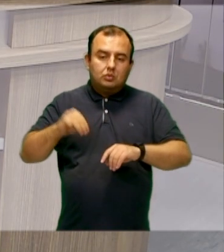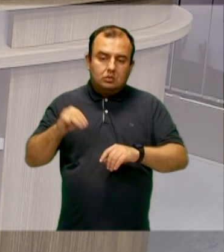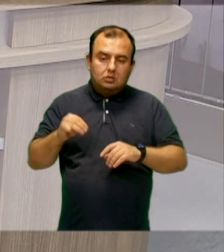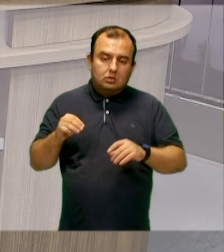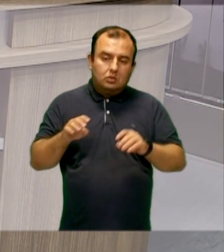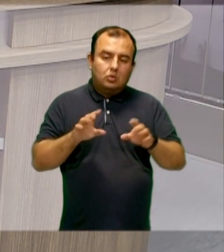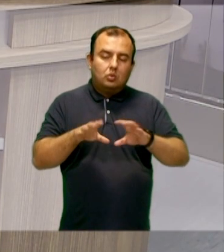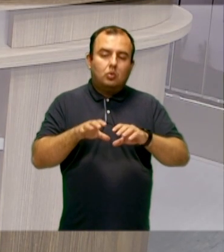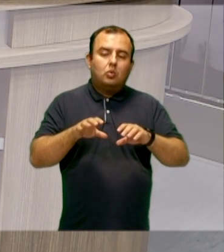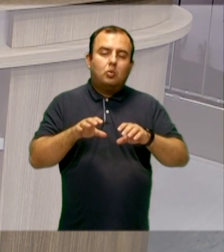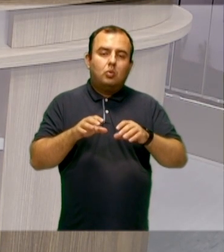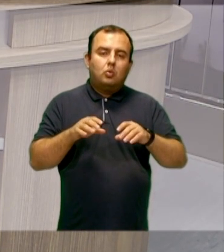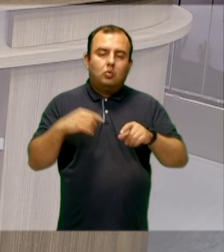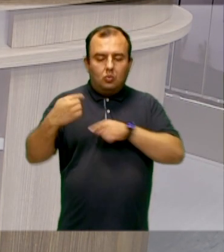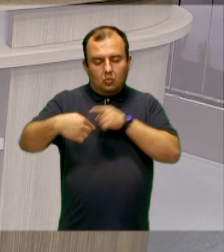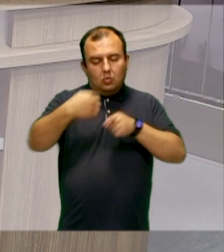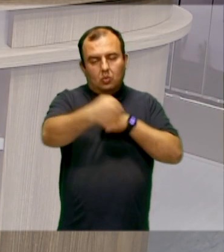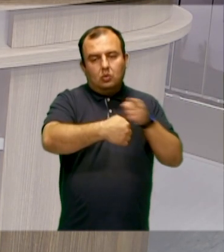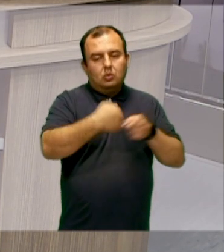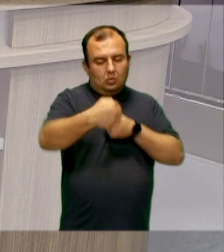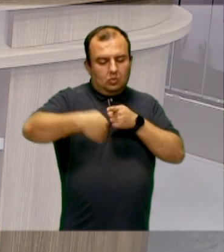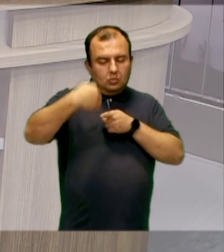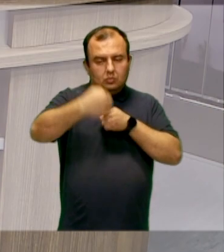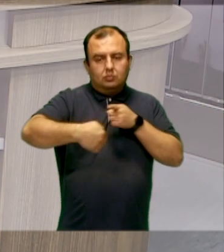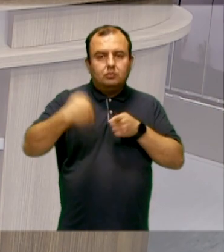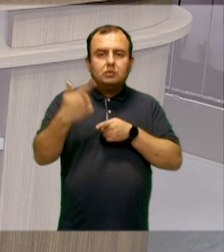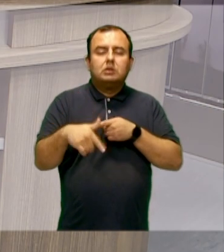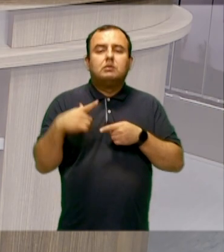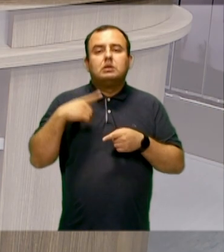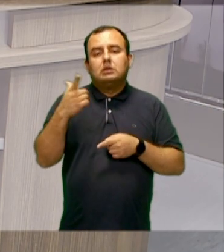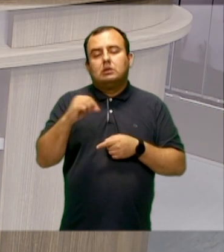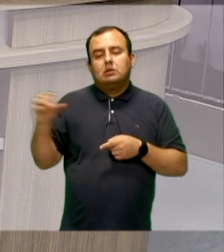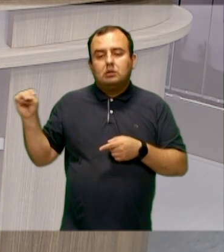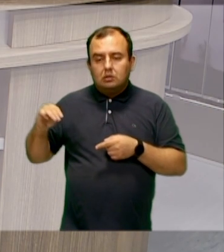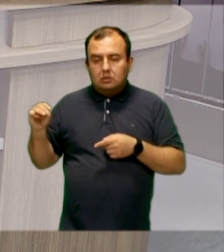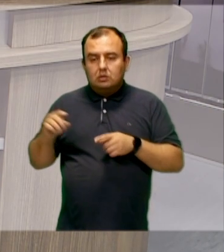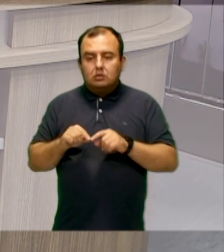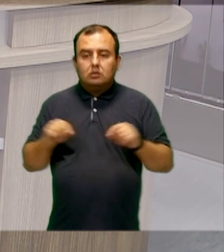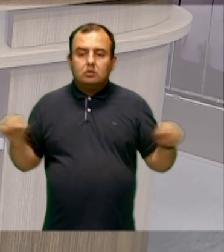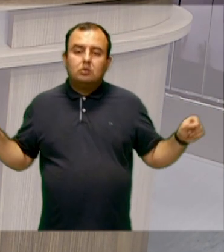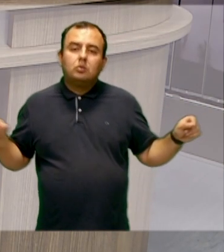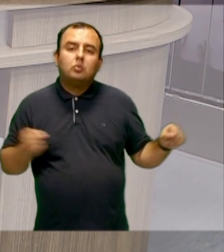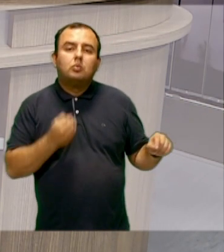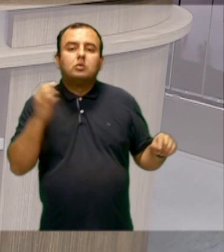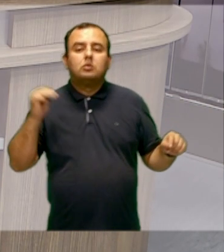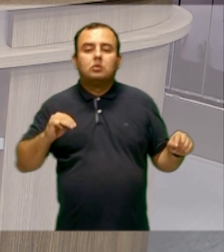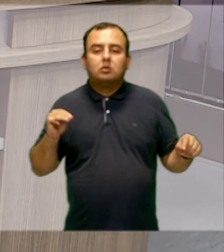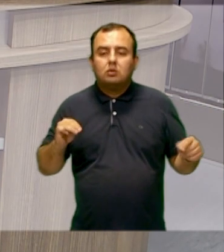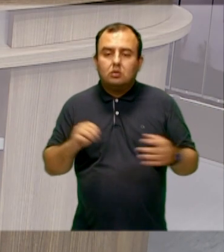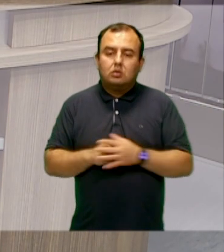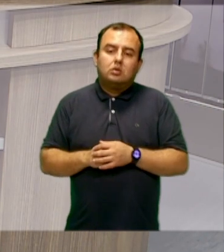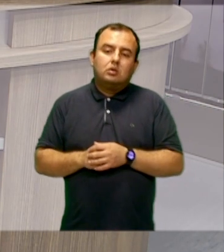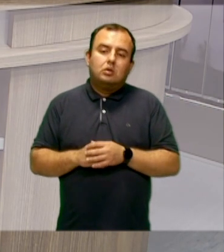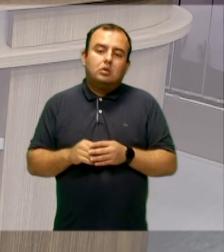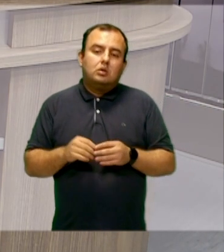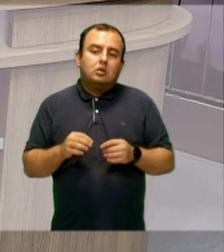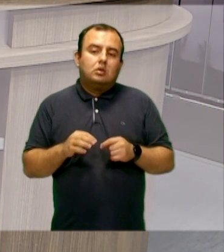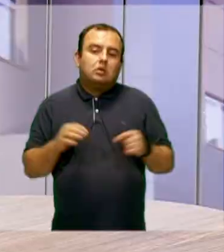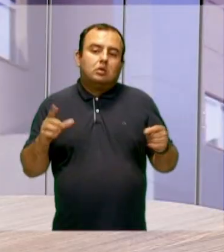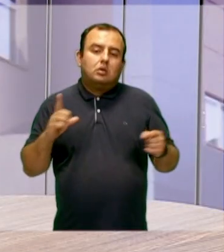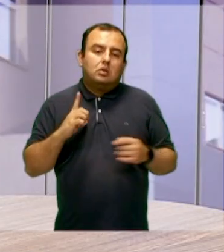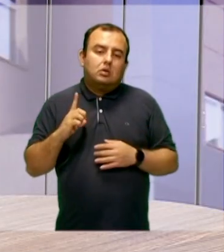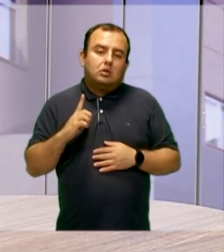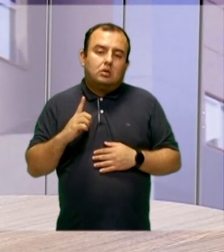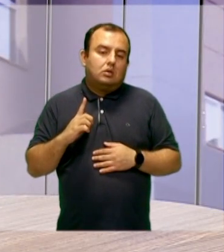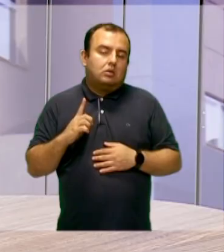rolo TNT tinha que ter 100 metros. Eles pegaram alguns rolos para conferir quantos metros tinham. E o que eles pegaram, nenhum deles